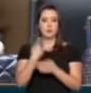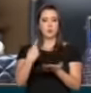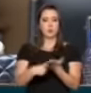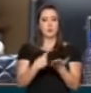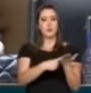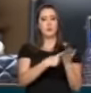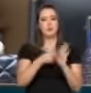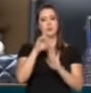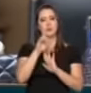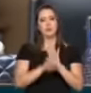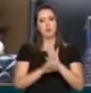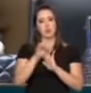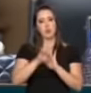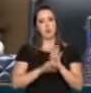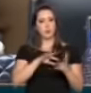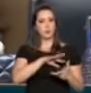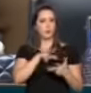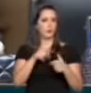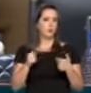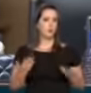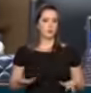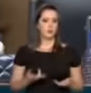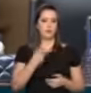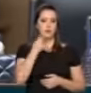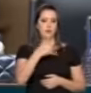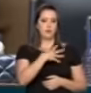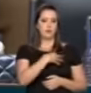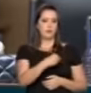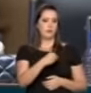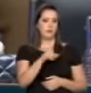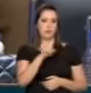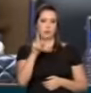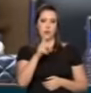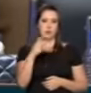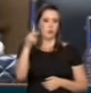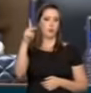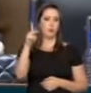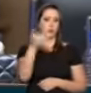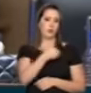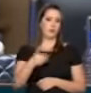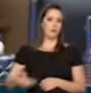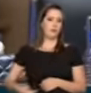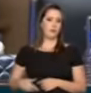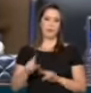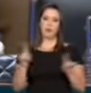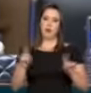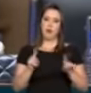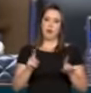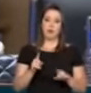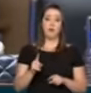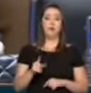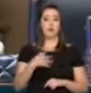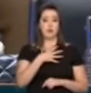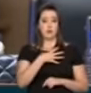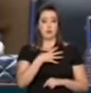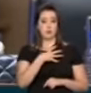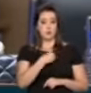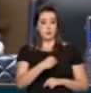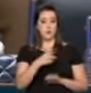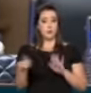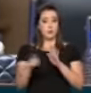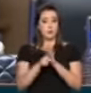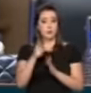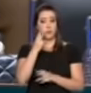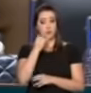tratados de direito internacional. Eu quero dizer aqui que os filhos não pertencem ao Estado, as crianças pertencem aos pais. O Estado tem, sim,